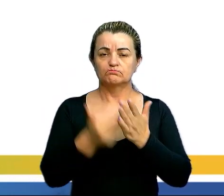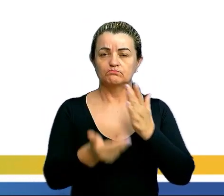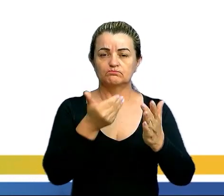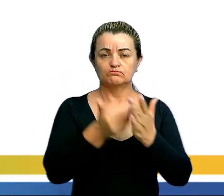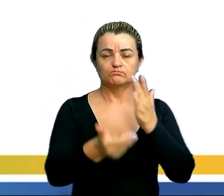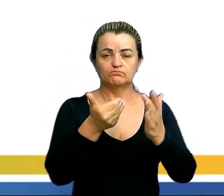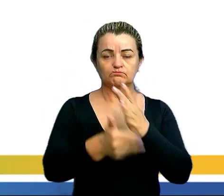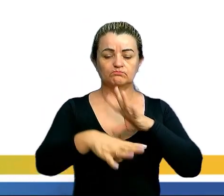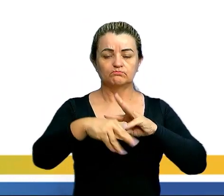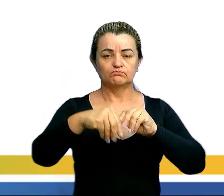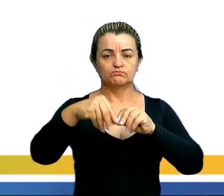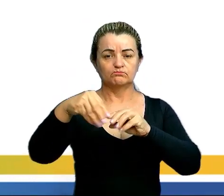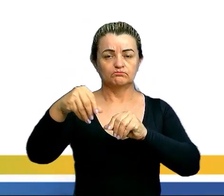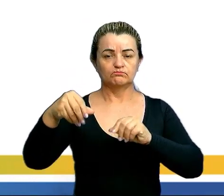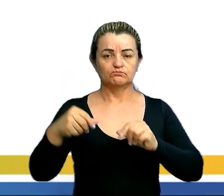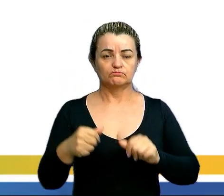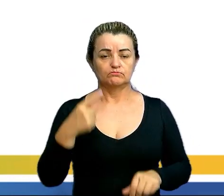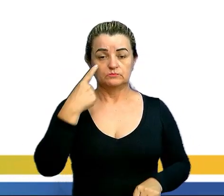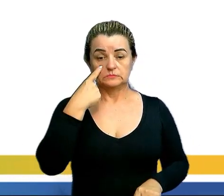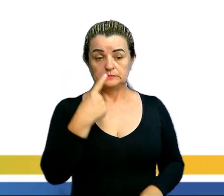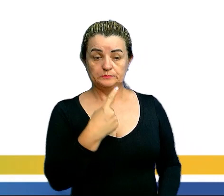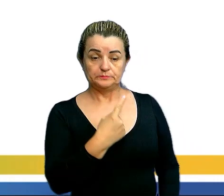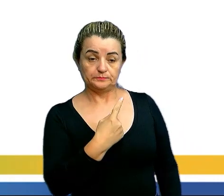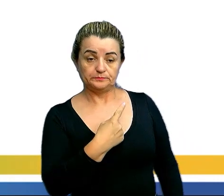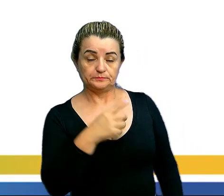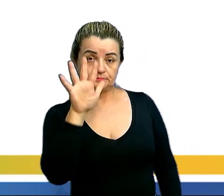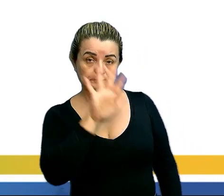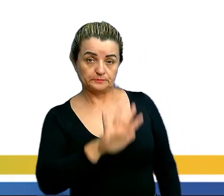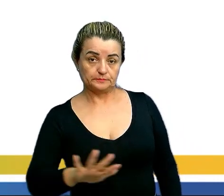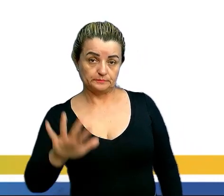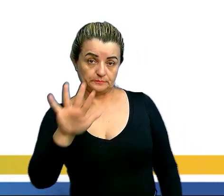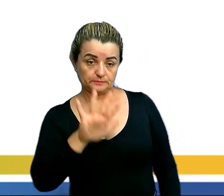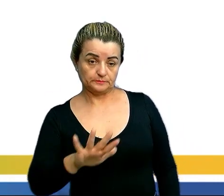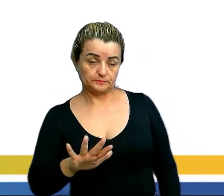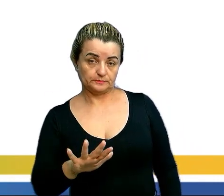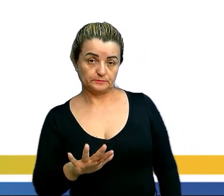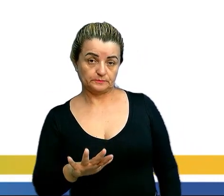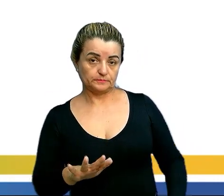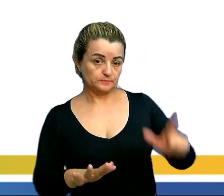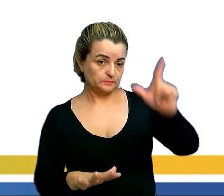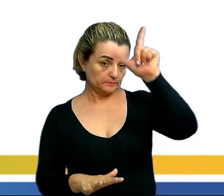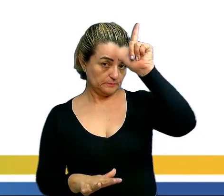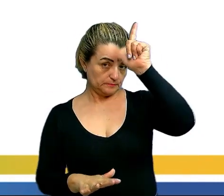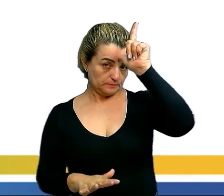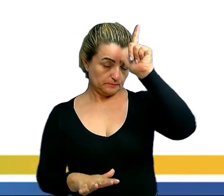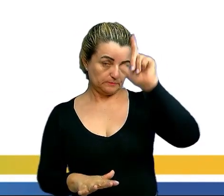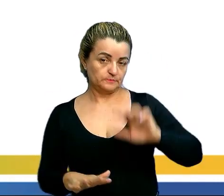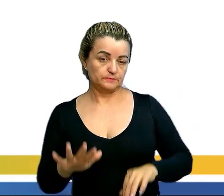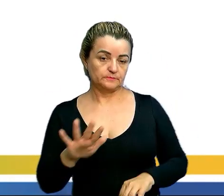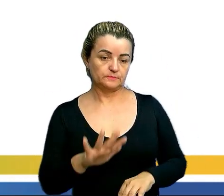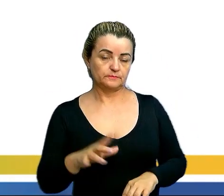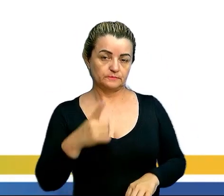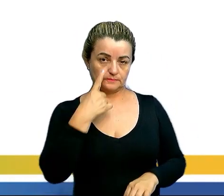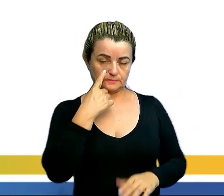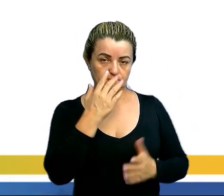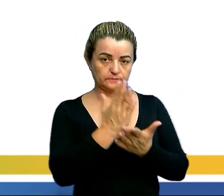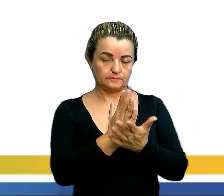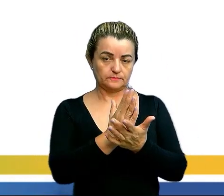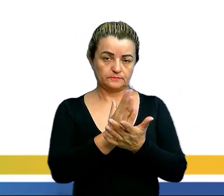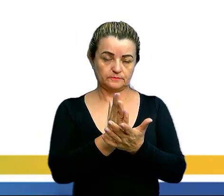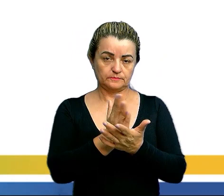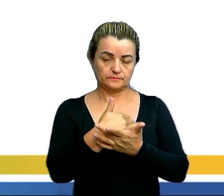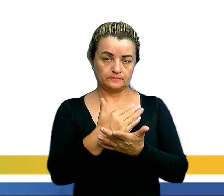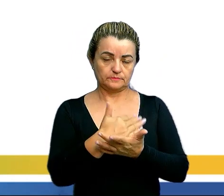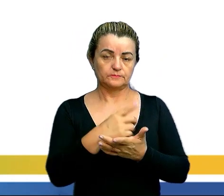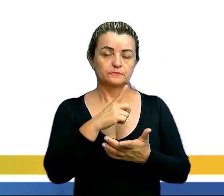seu território. No mapa você está vendo a Alemanha dividida em 4 partes, né? Então o seu território ele ficou